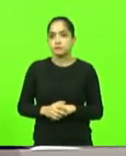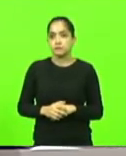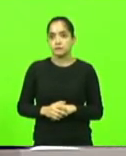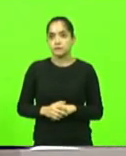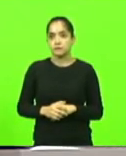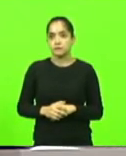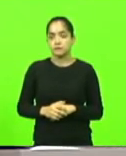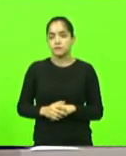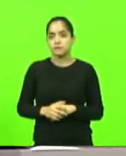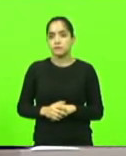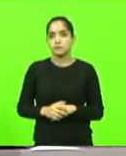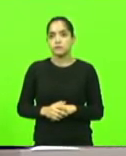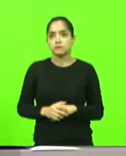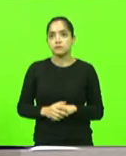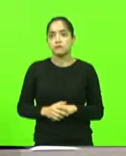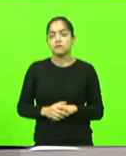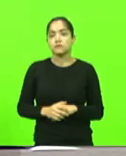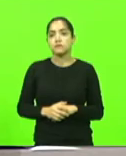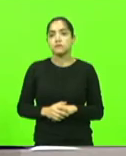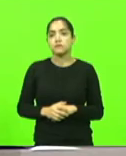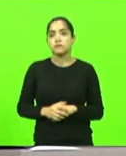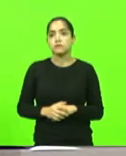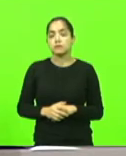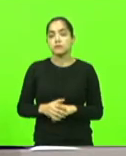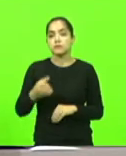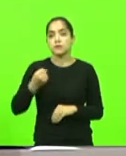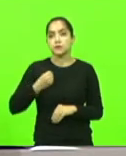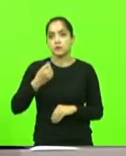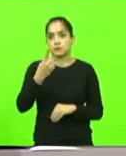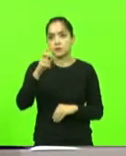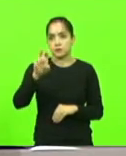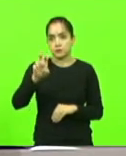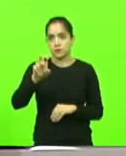Presidente. Ato da mesa número